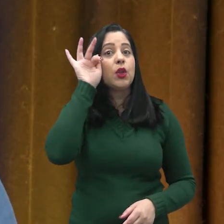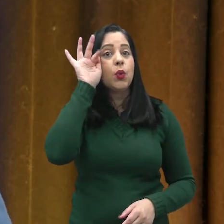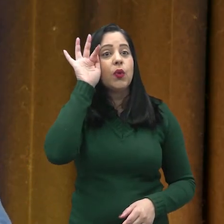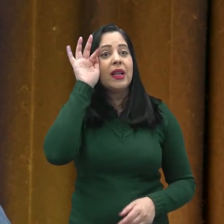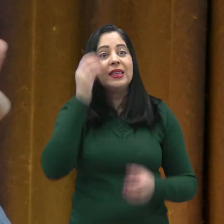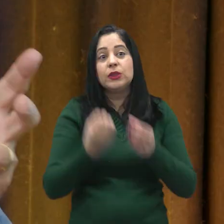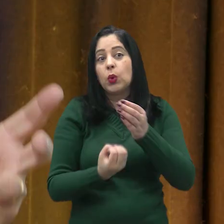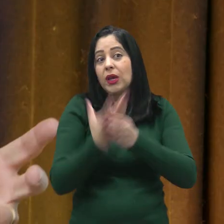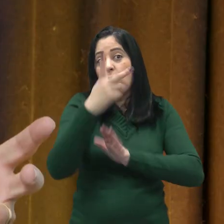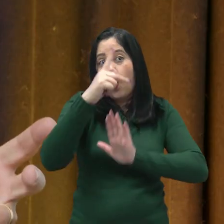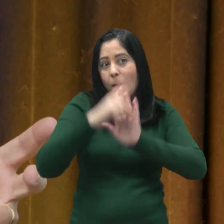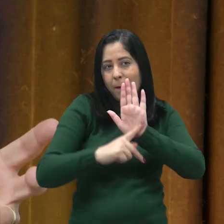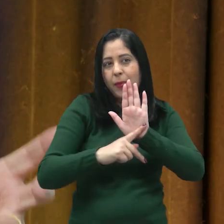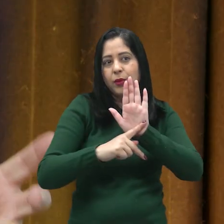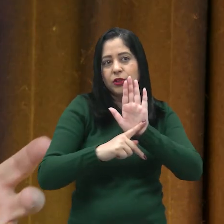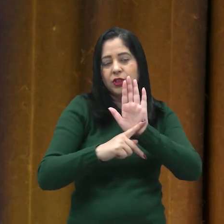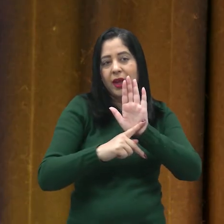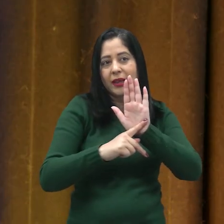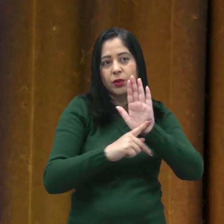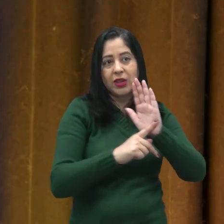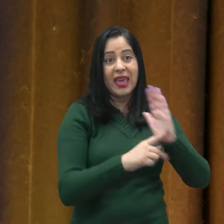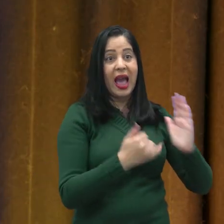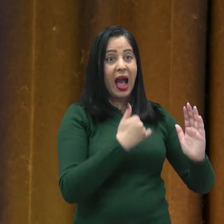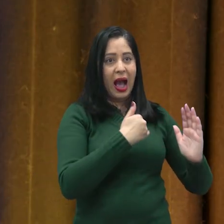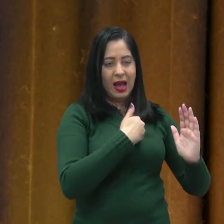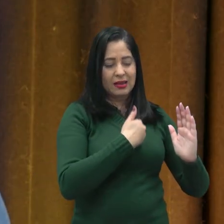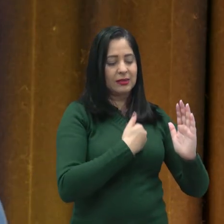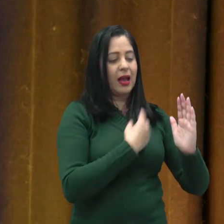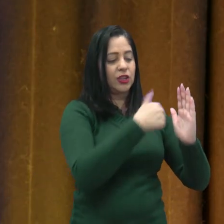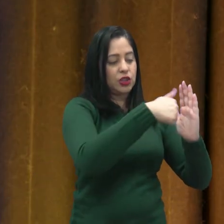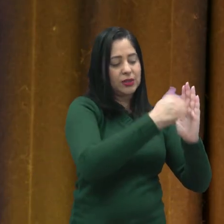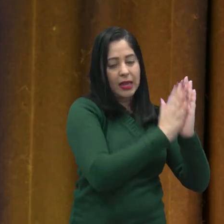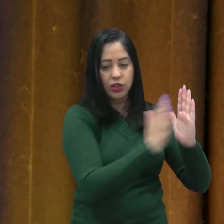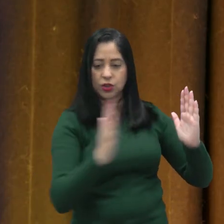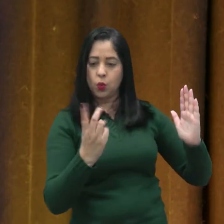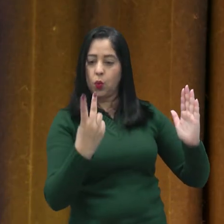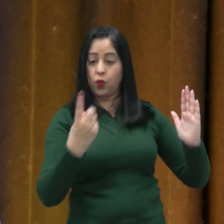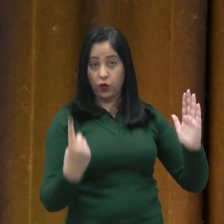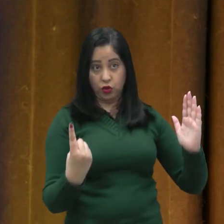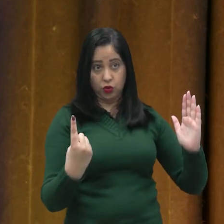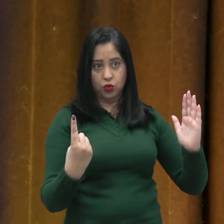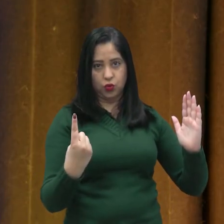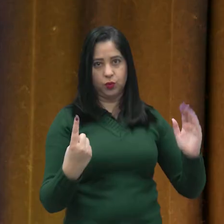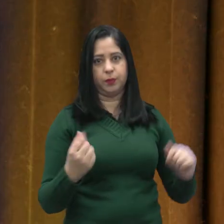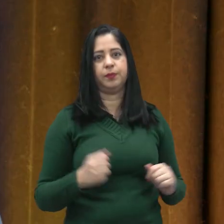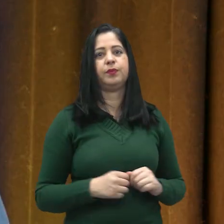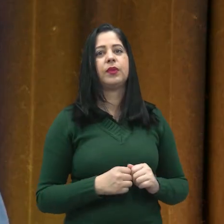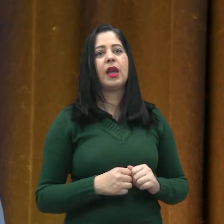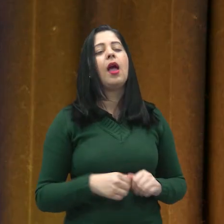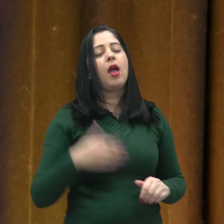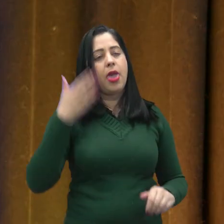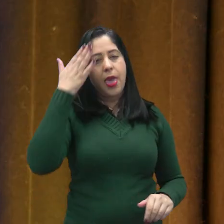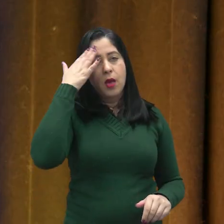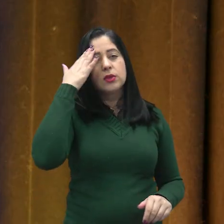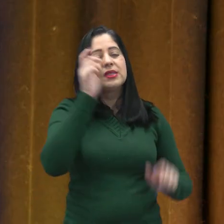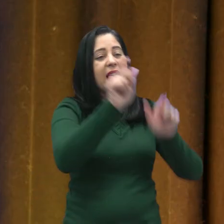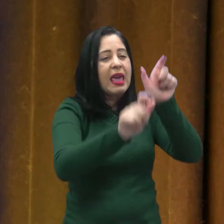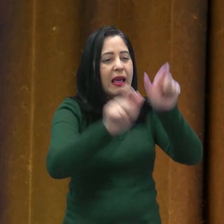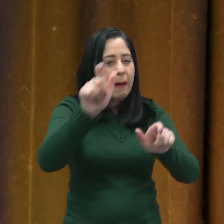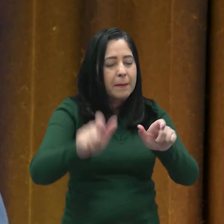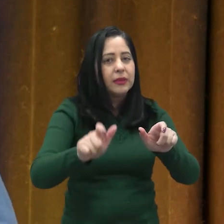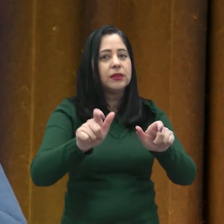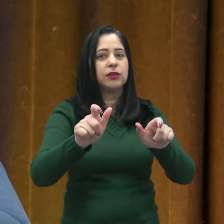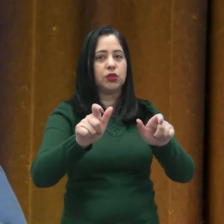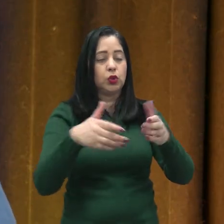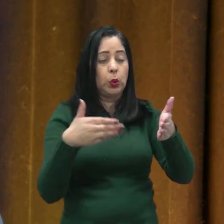bom. Que ajuda nessa transição. Né? Então a gente, de todas as formas, a gente sabe que tem a dificuldade dos